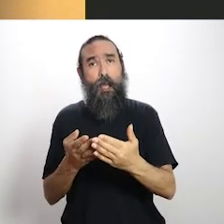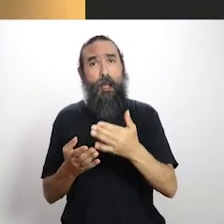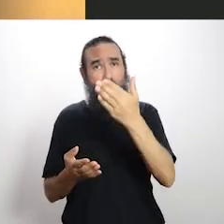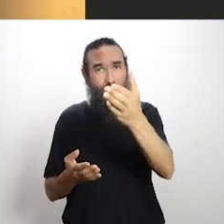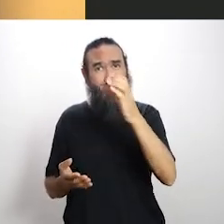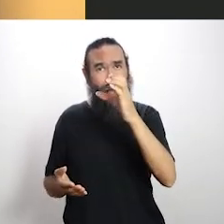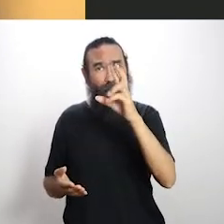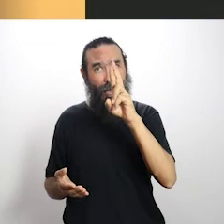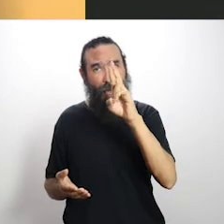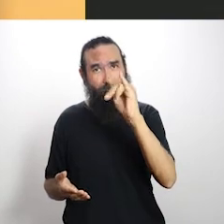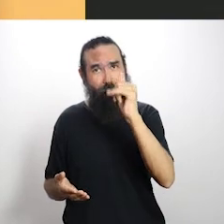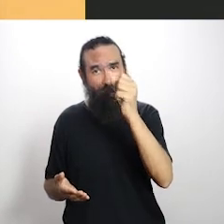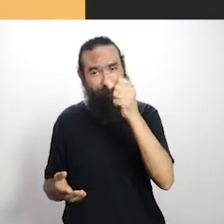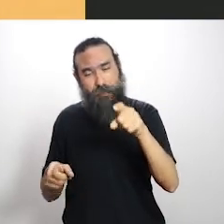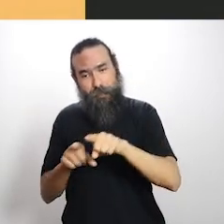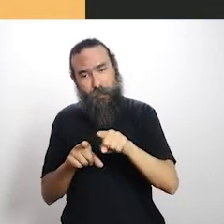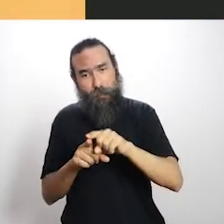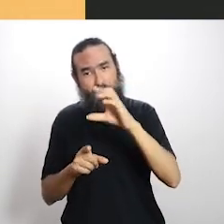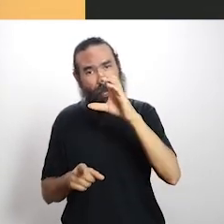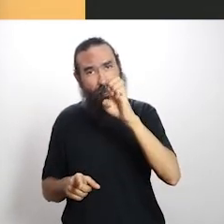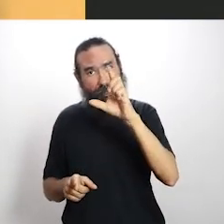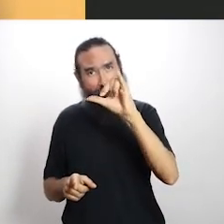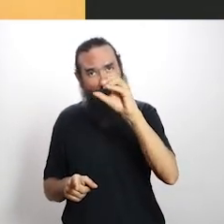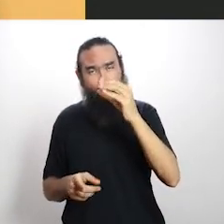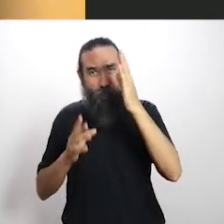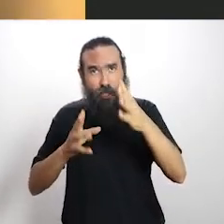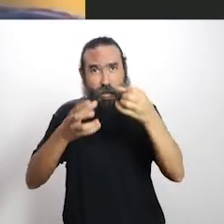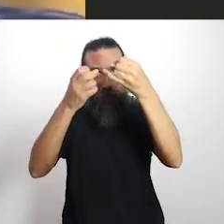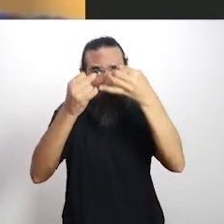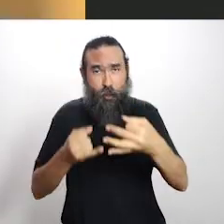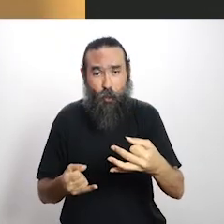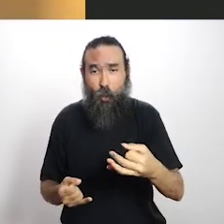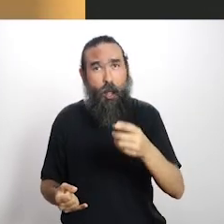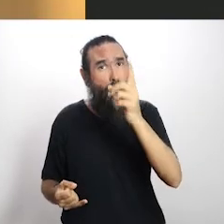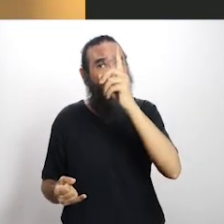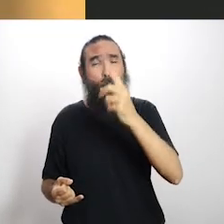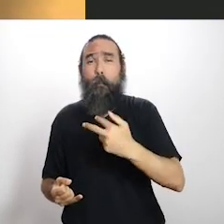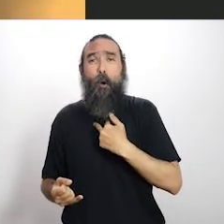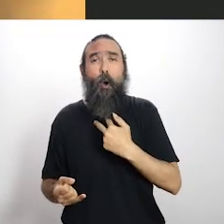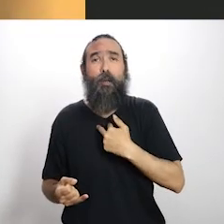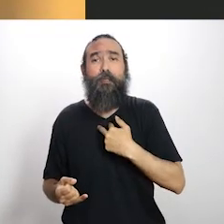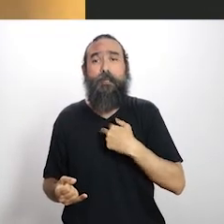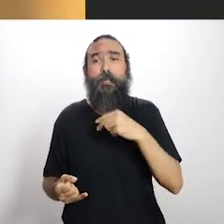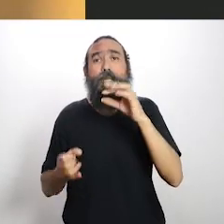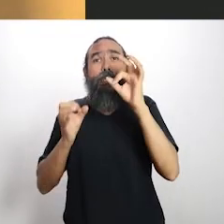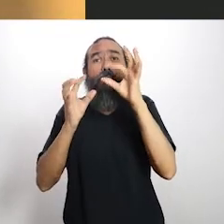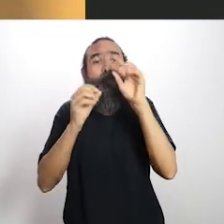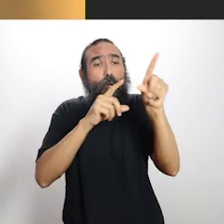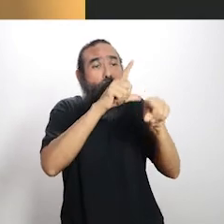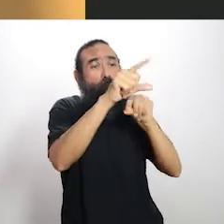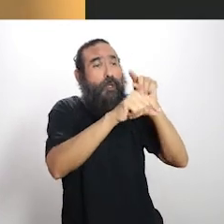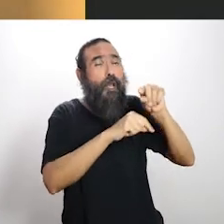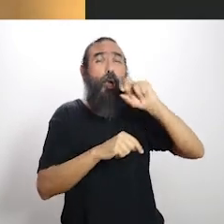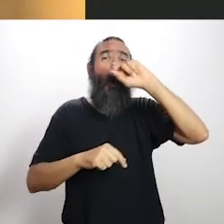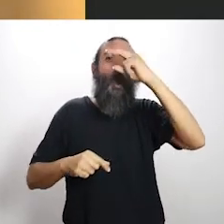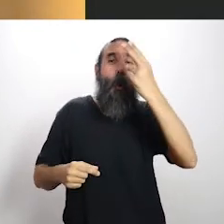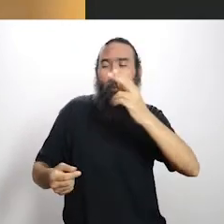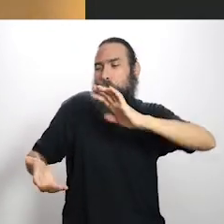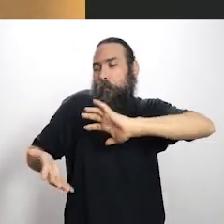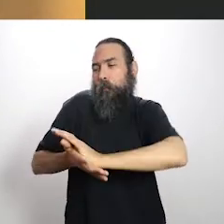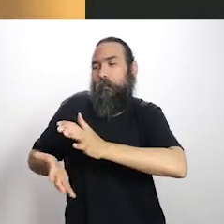esse é um dado importantíssimo num momento como esse que o governo federal extinguiu o Ministério da Cultura está